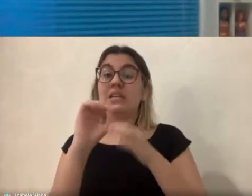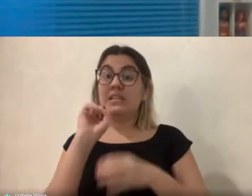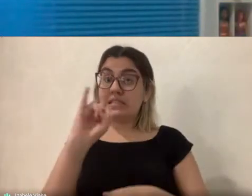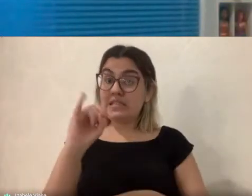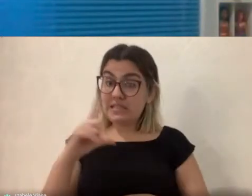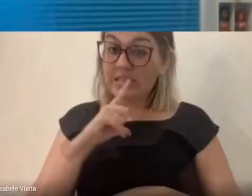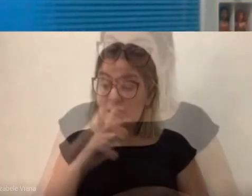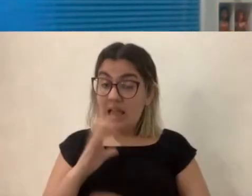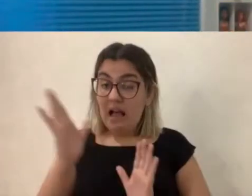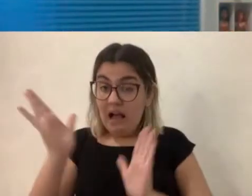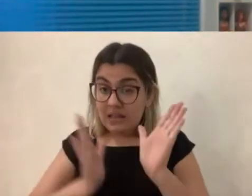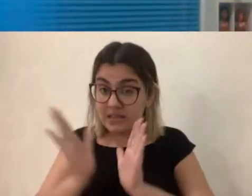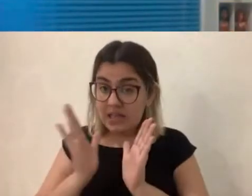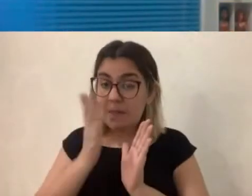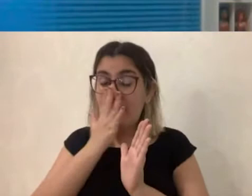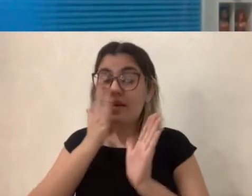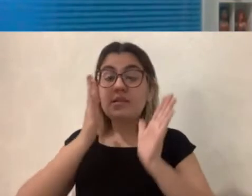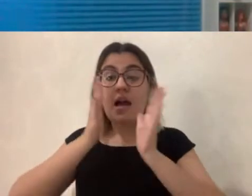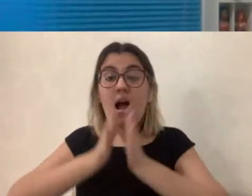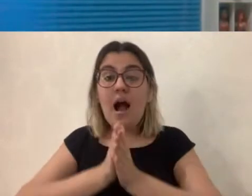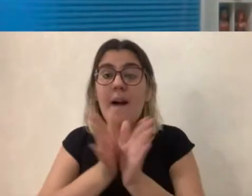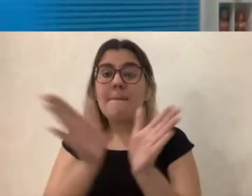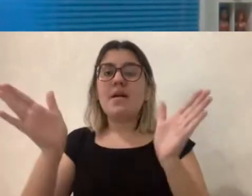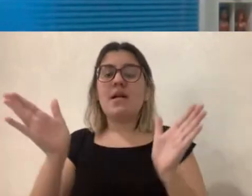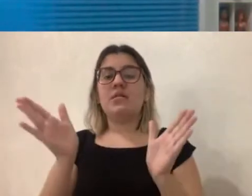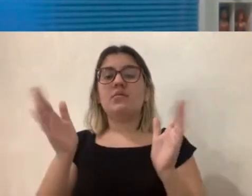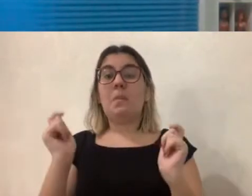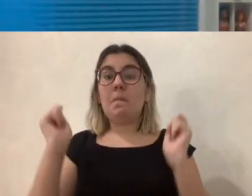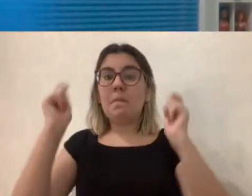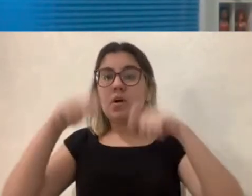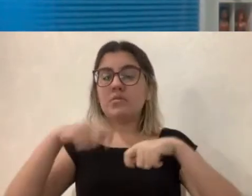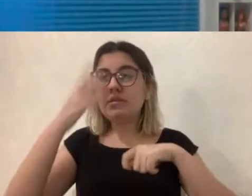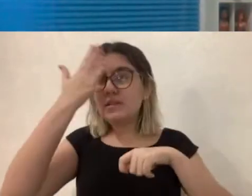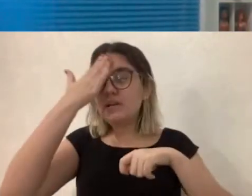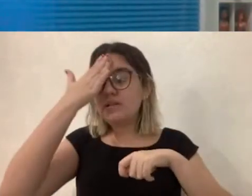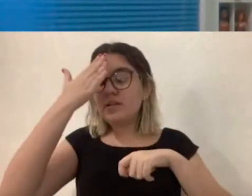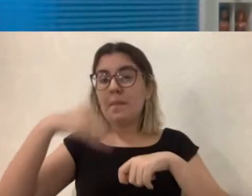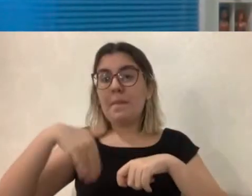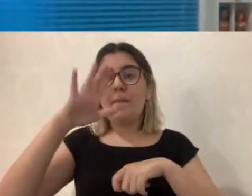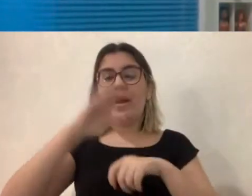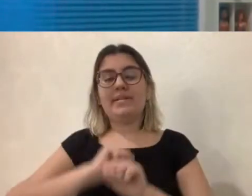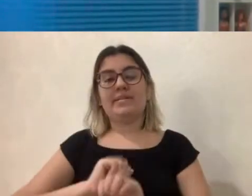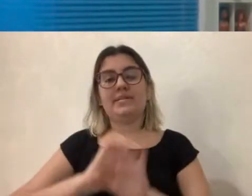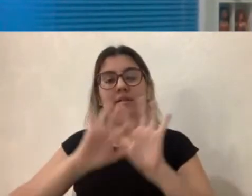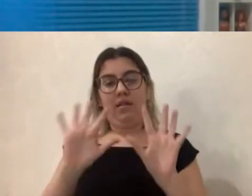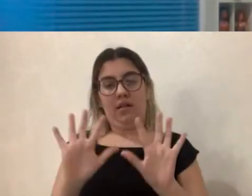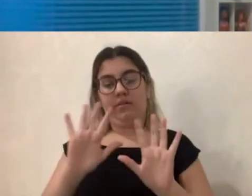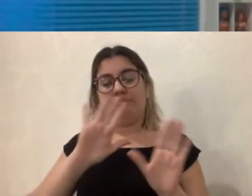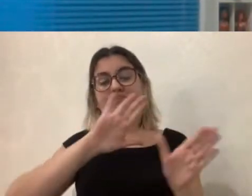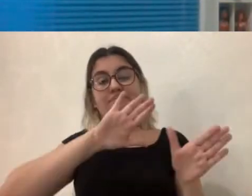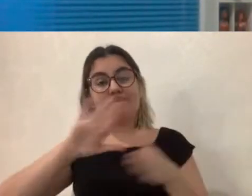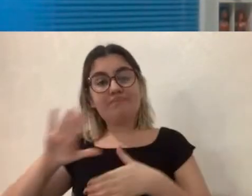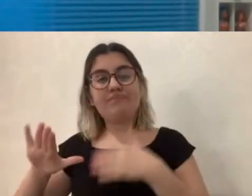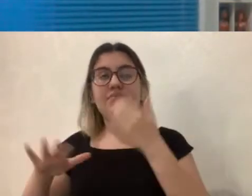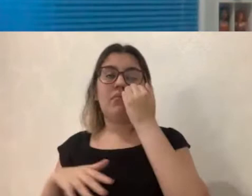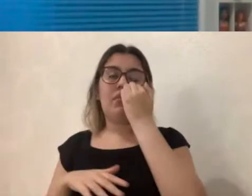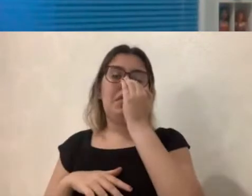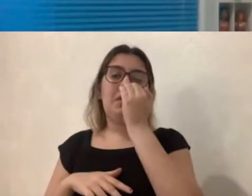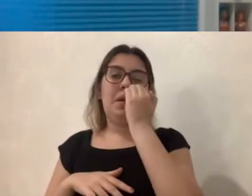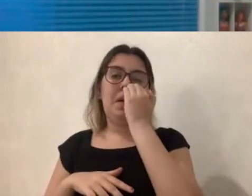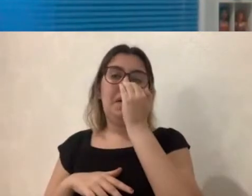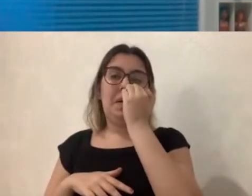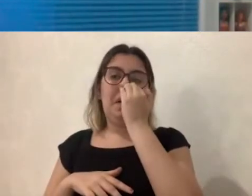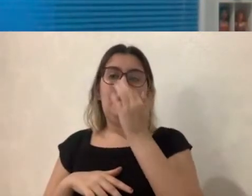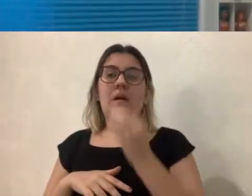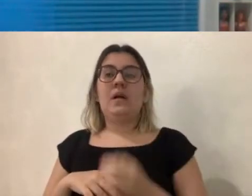você amplia essa possibilidade de entendimento. Uma outra coisa que eu quero também deixar é que os meus